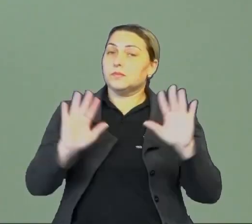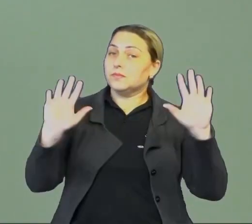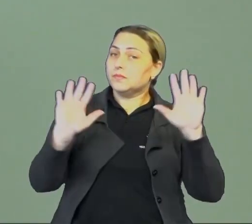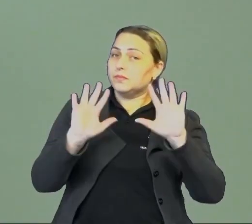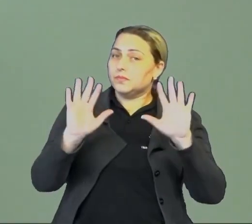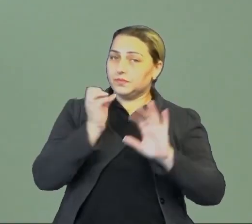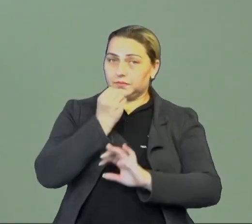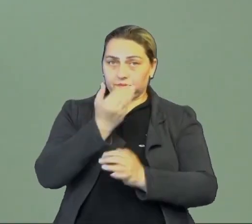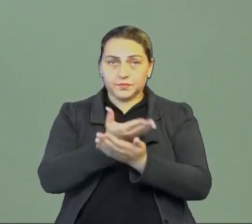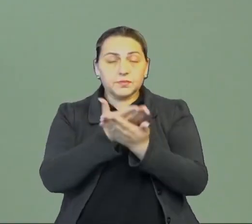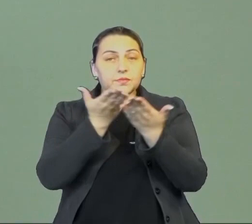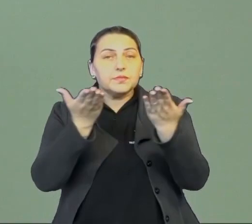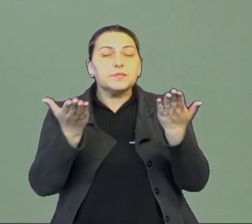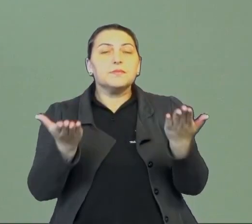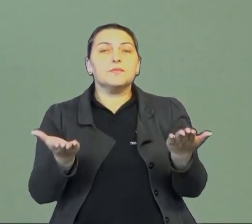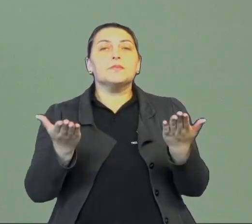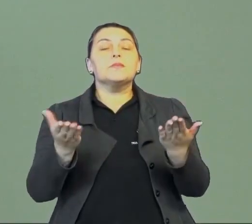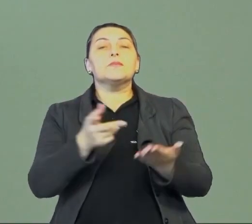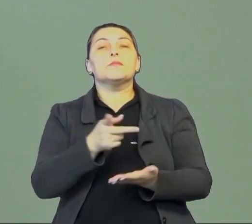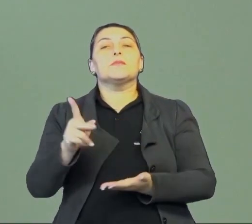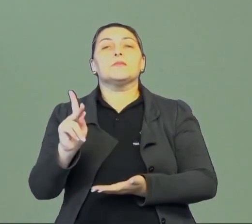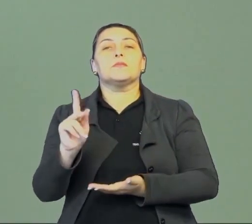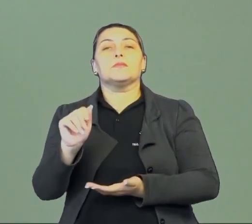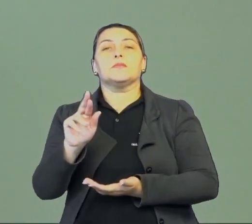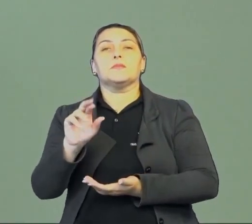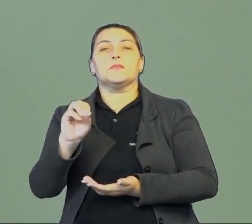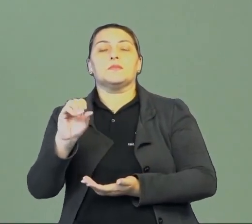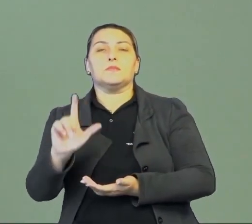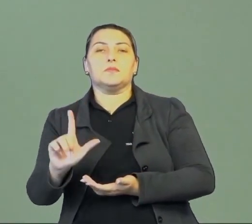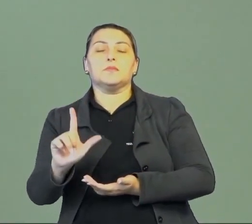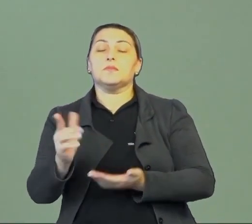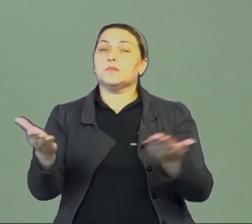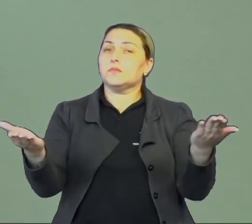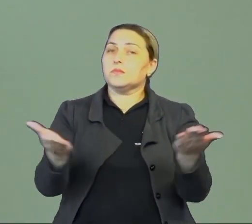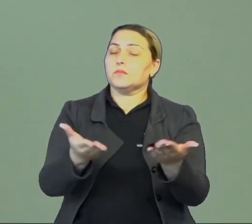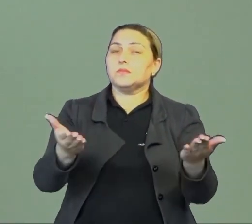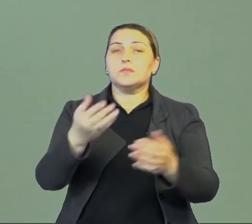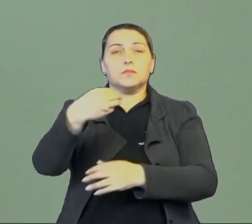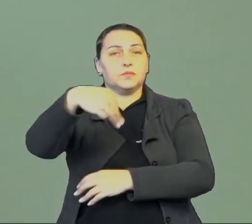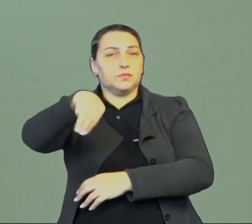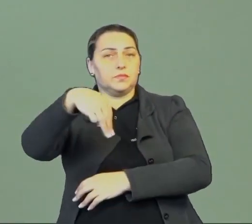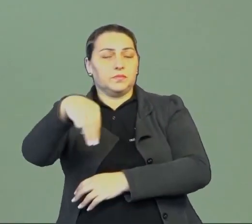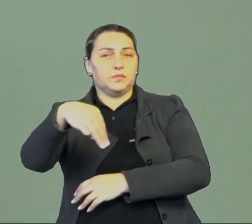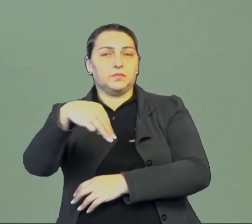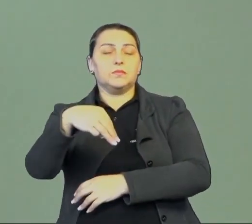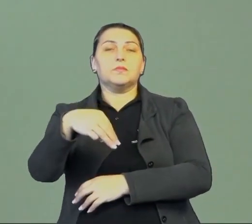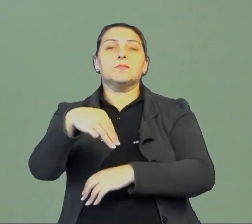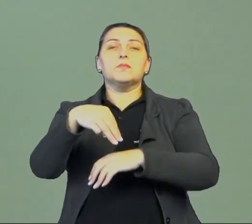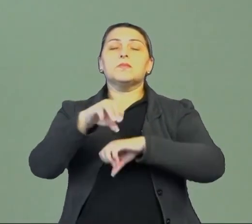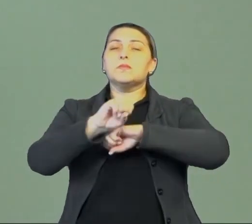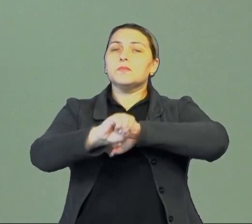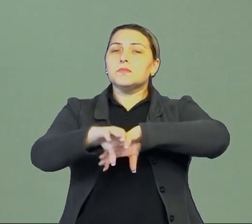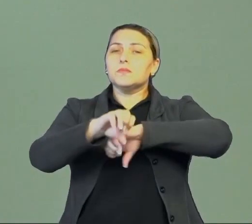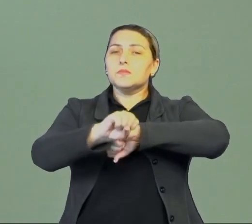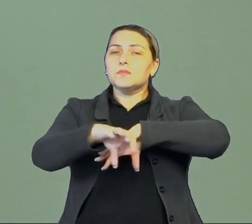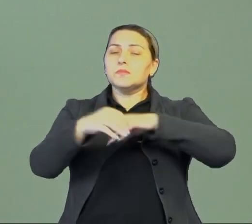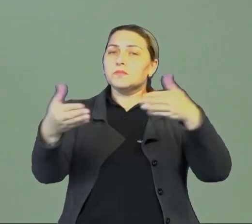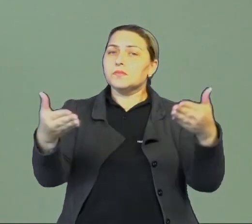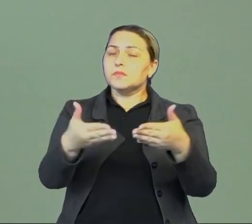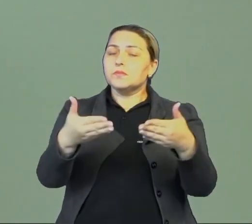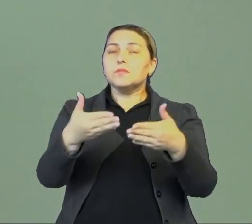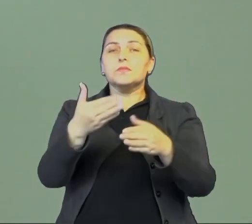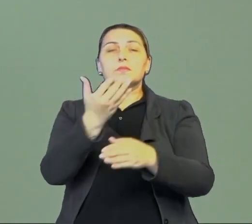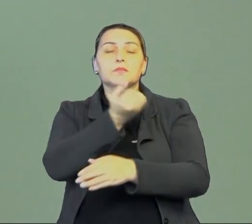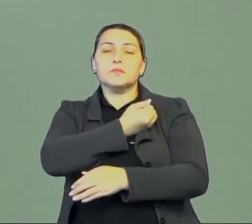fala galerinha tudo bem com vocês eu sou a professora Carol e hoje na matemática nós vamos estar aprendendo um pouquinho mais